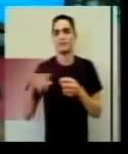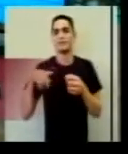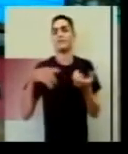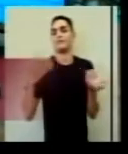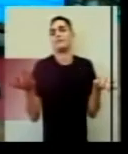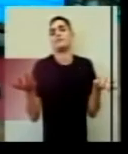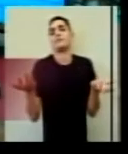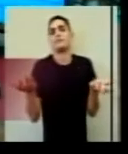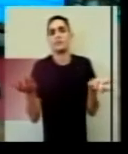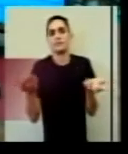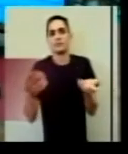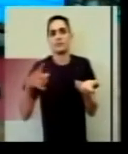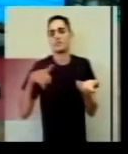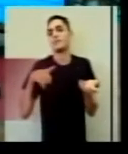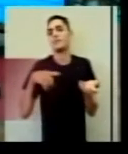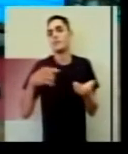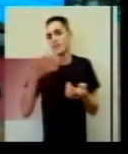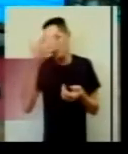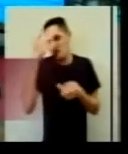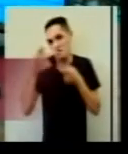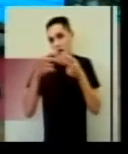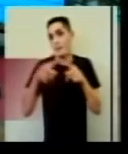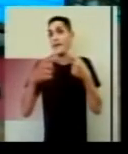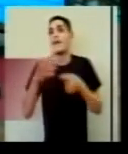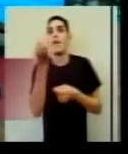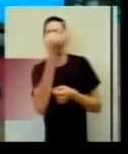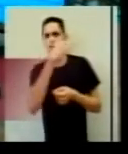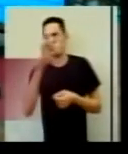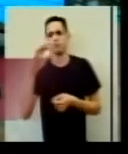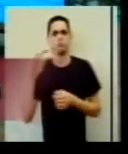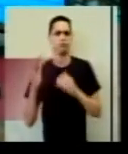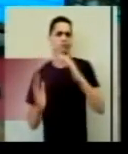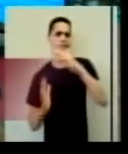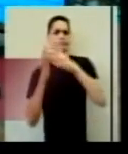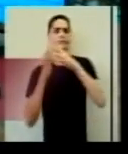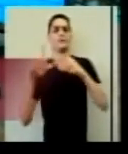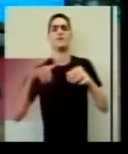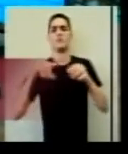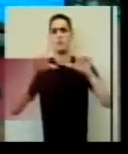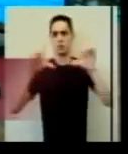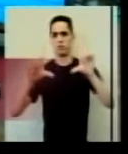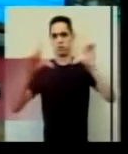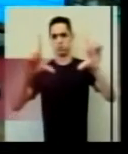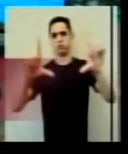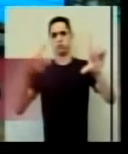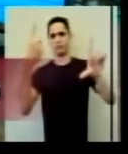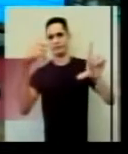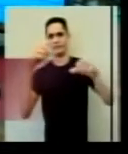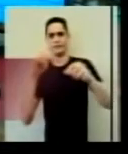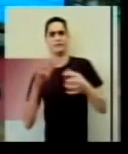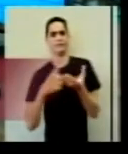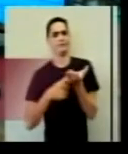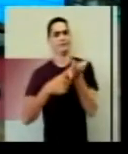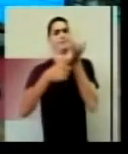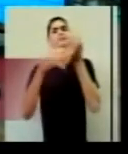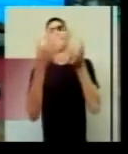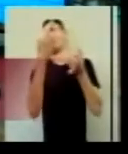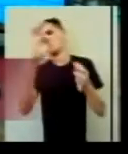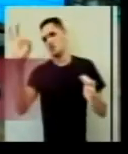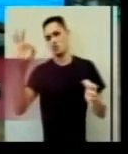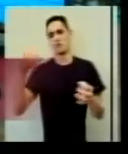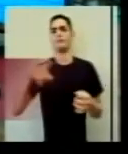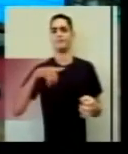Ó, dá uma olhada nesses quartos. Onde nós temos raio-x portátil, nós temos